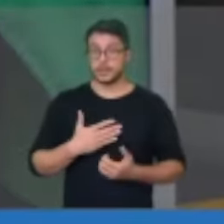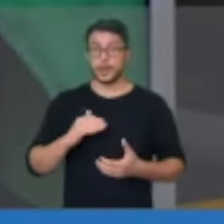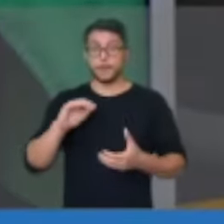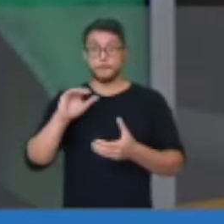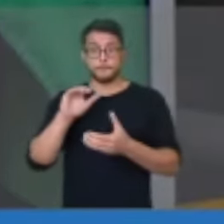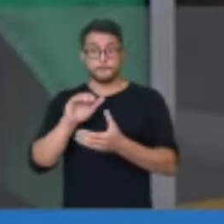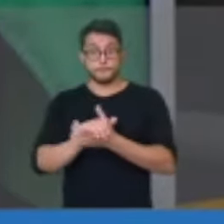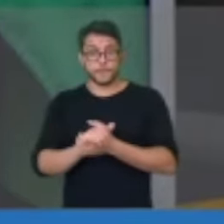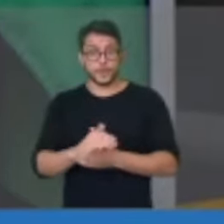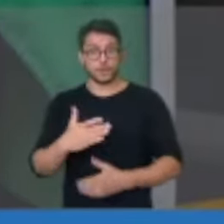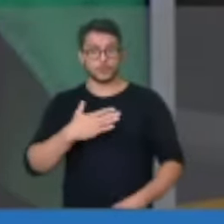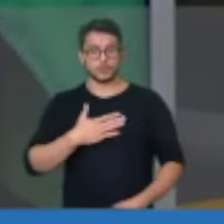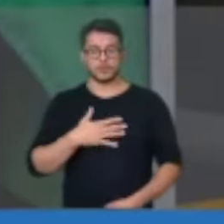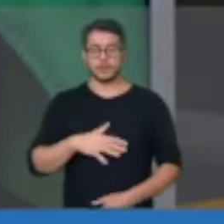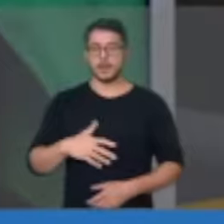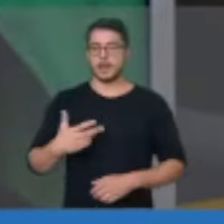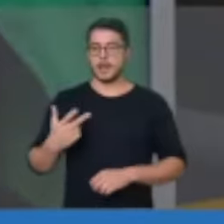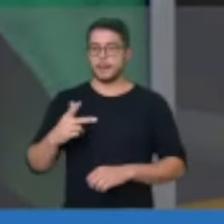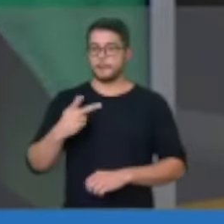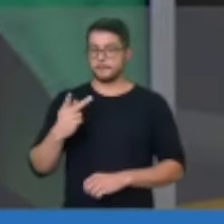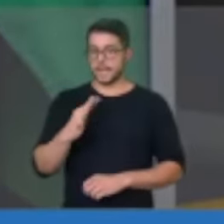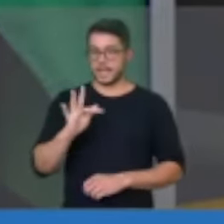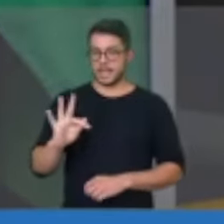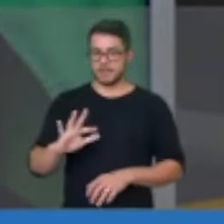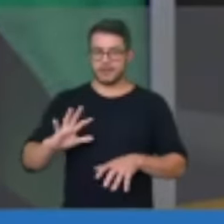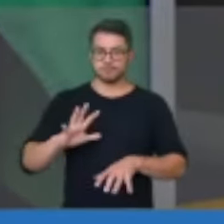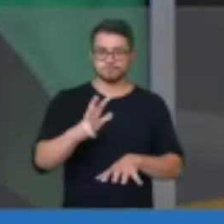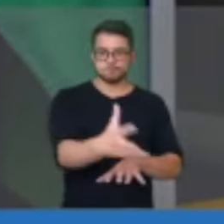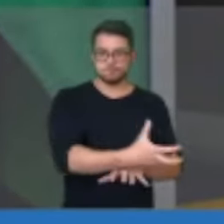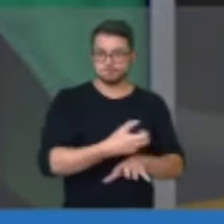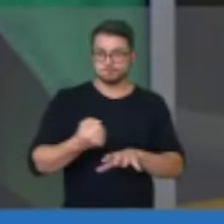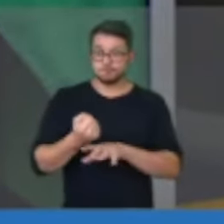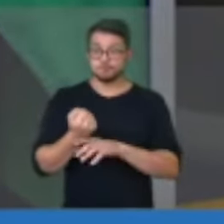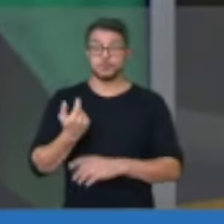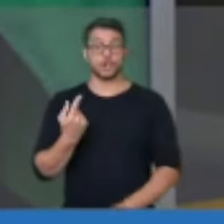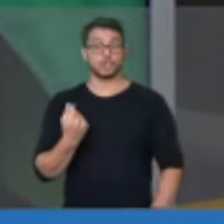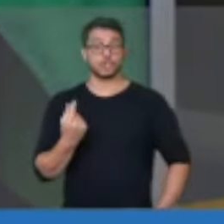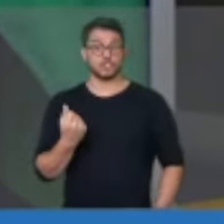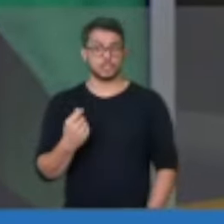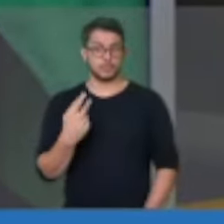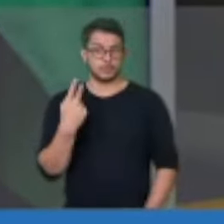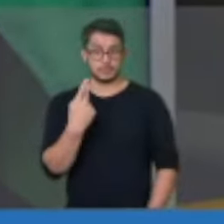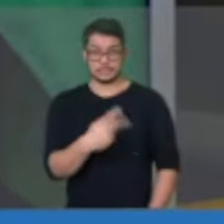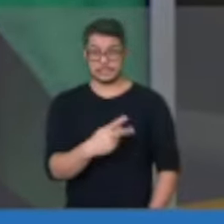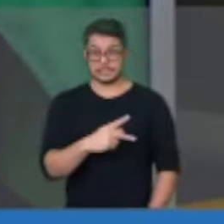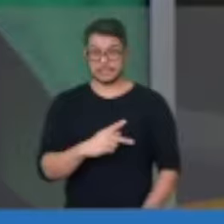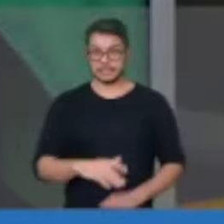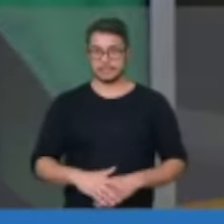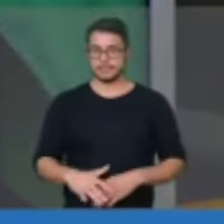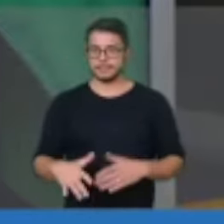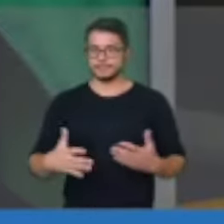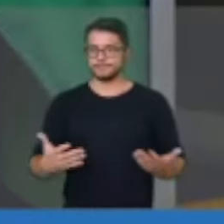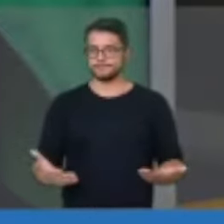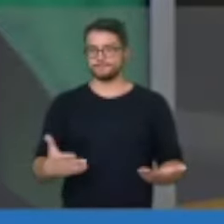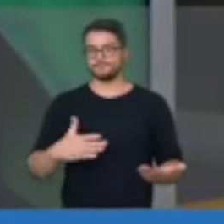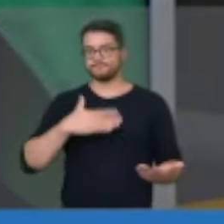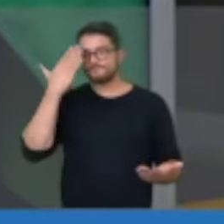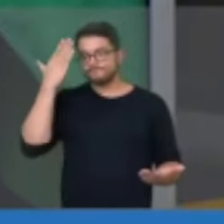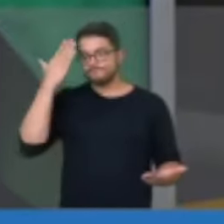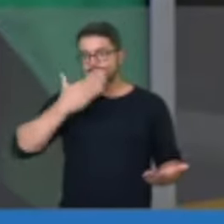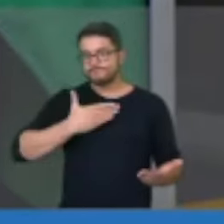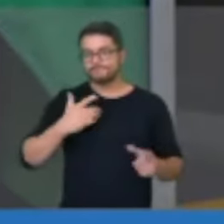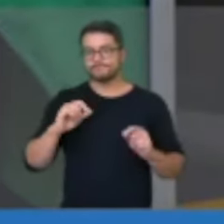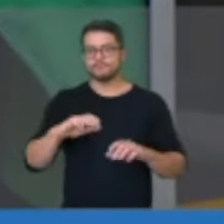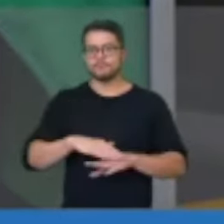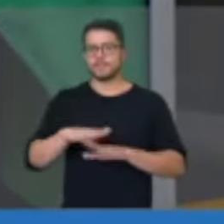dessa senhora de 72 anos. Que provou todos os contratos das lojinhas que ela aluga,